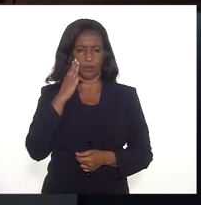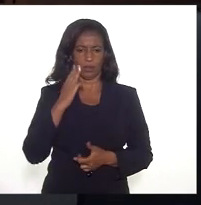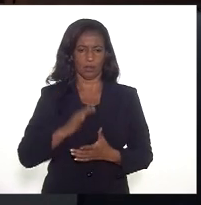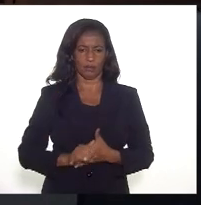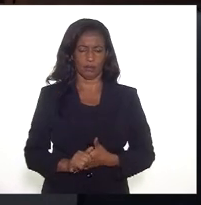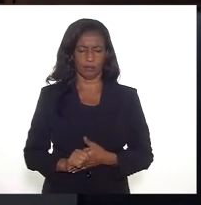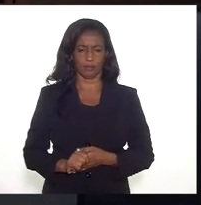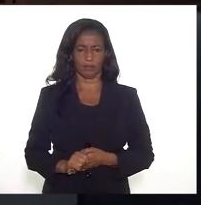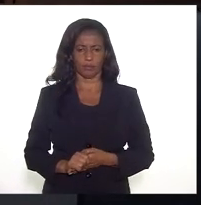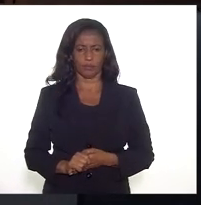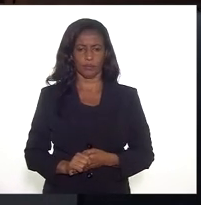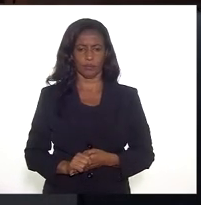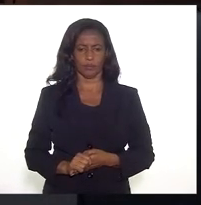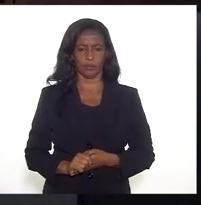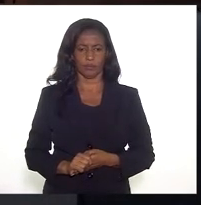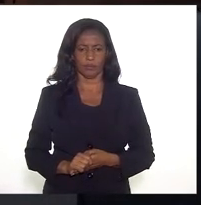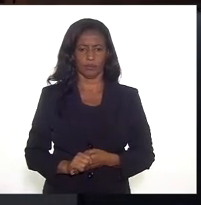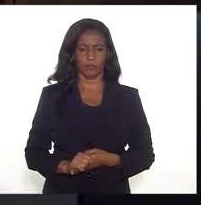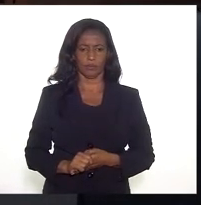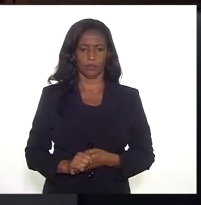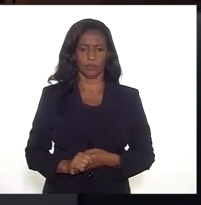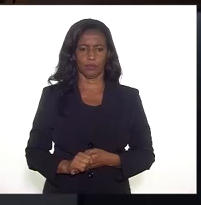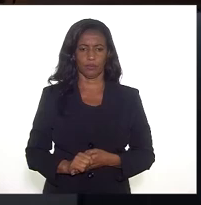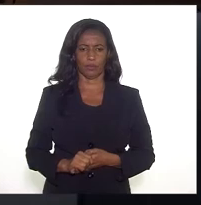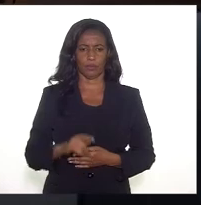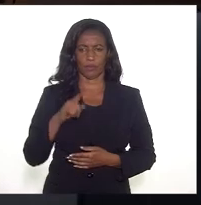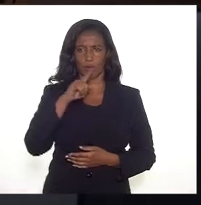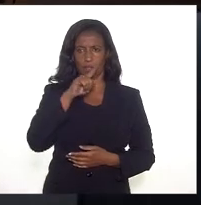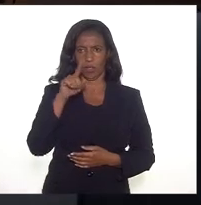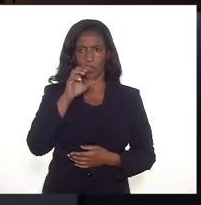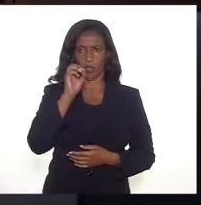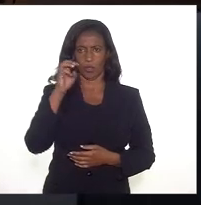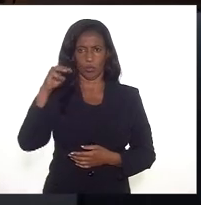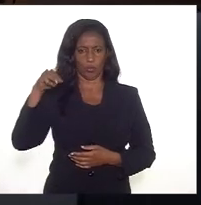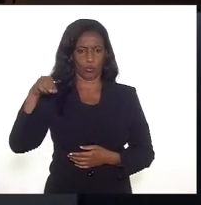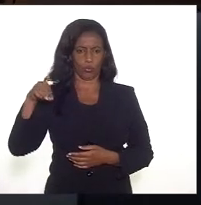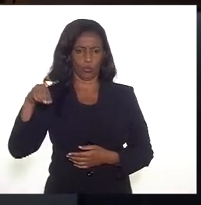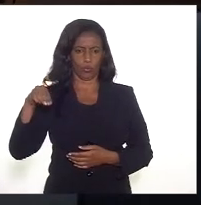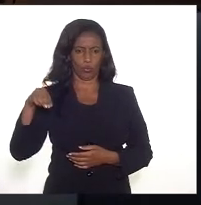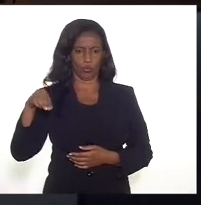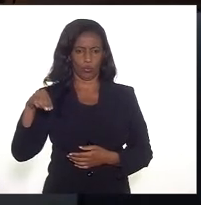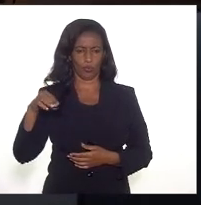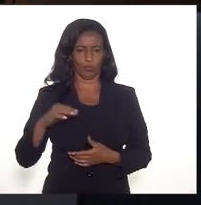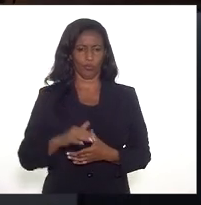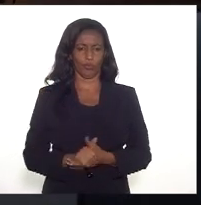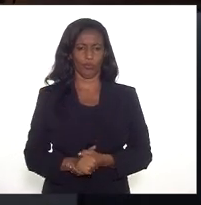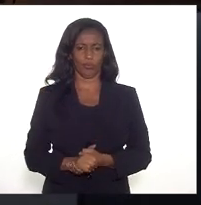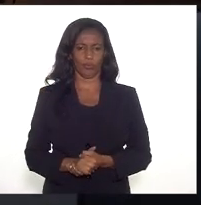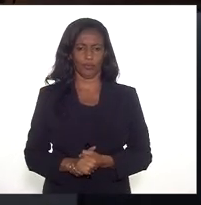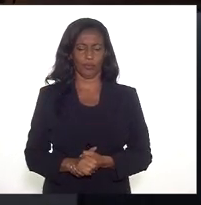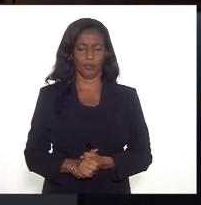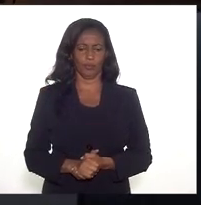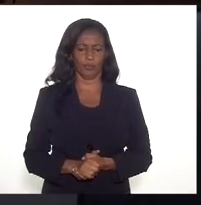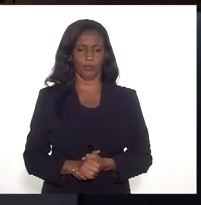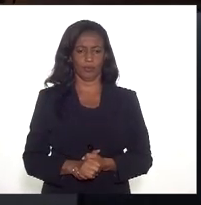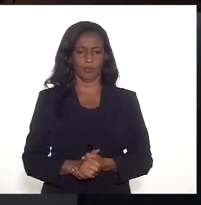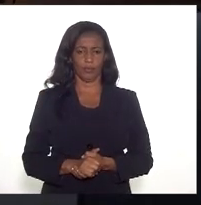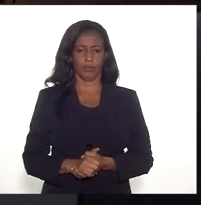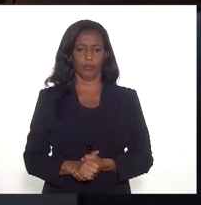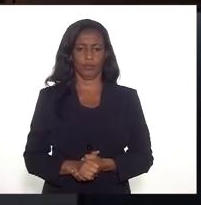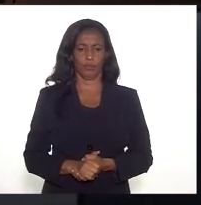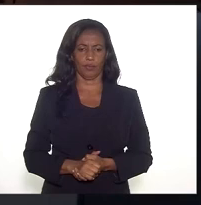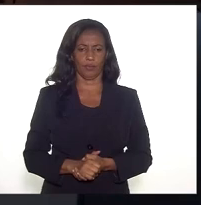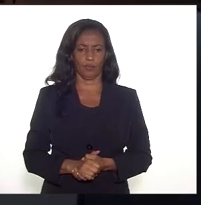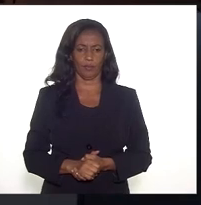vocês possuírem Zoom, porque o Zoom que é usado até hoje é um Zoom que eu